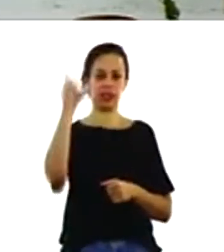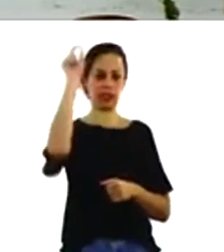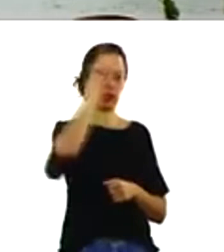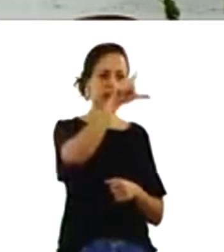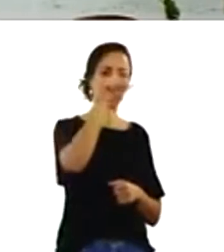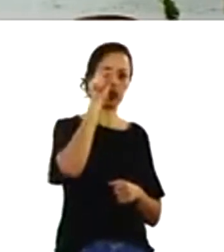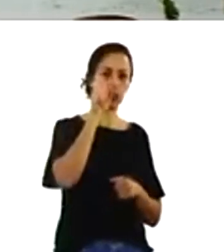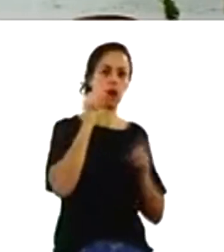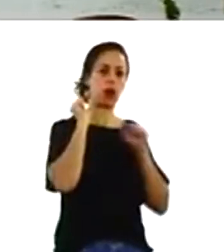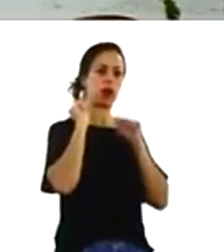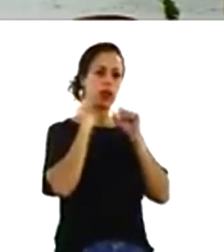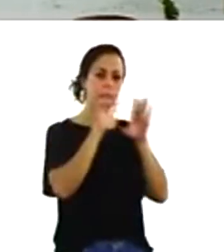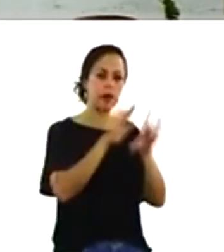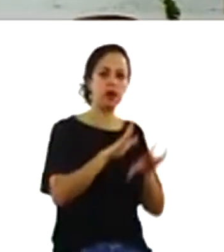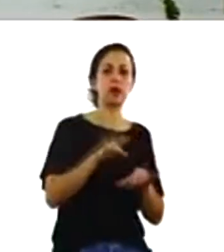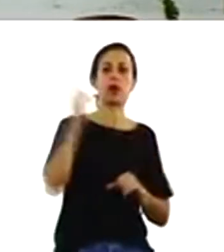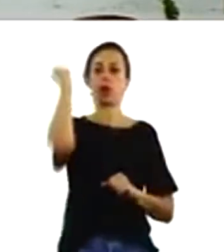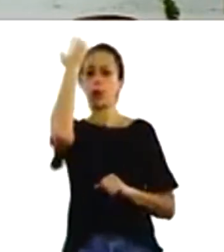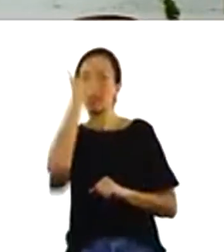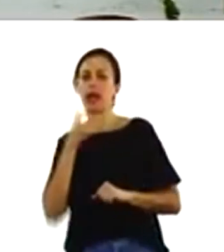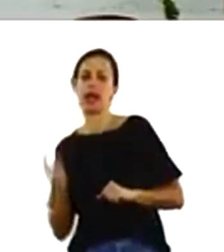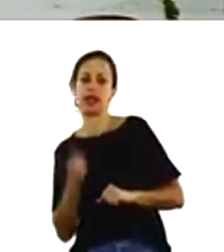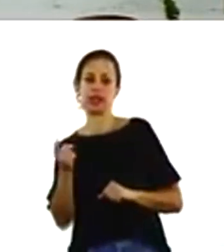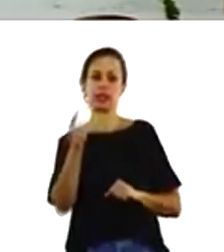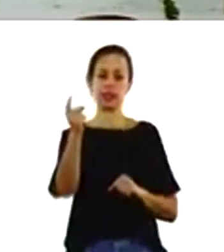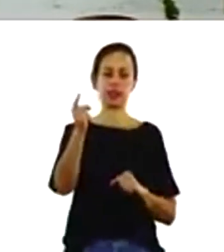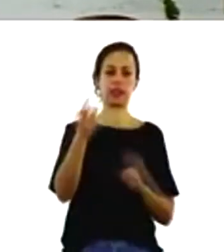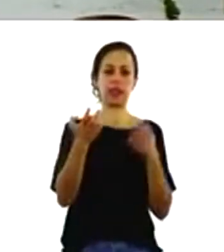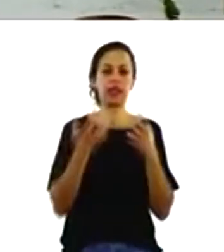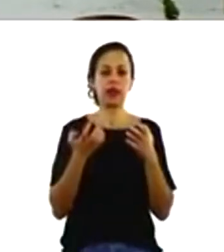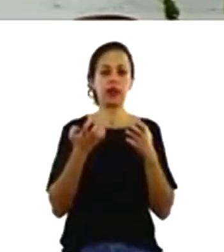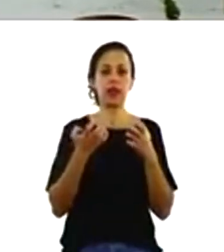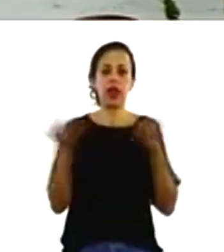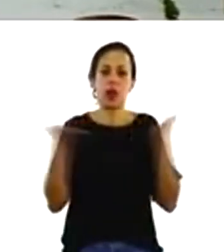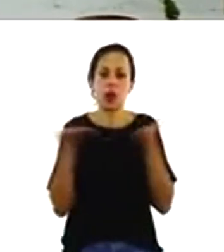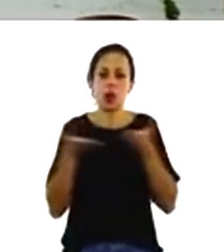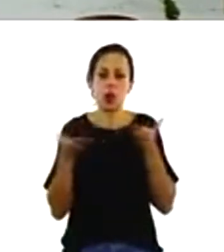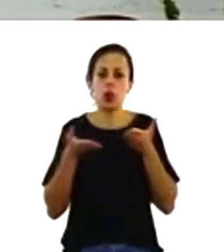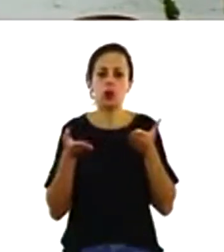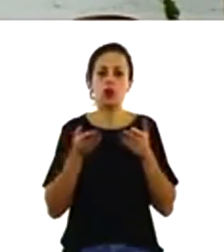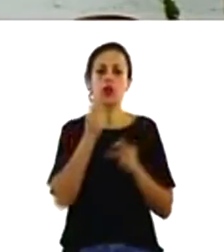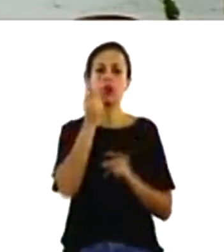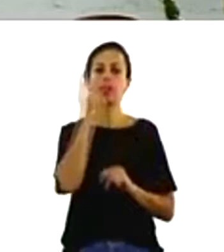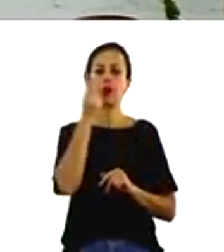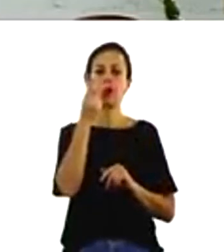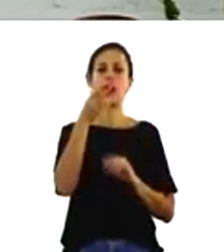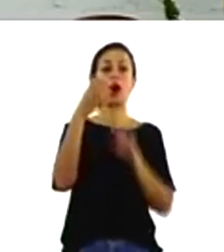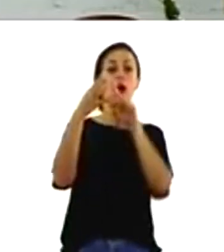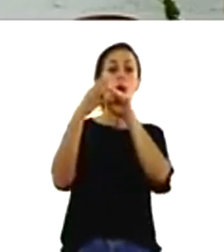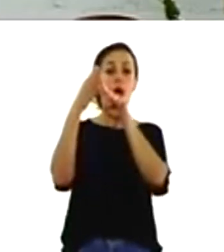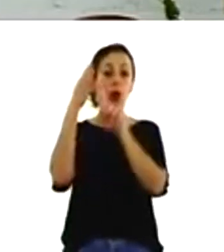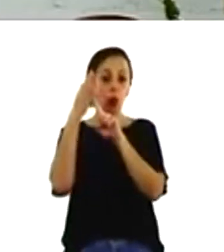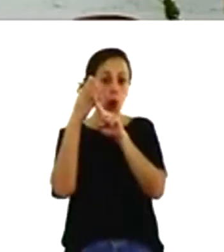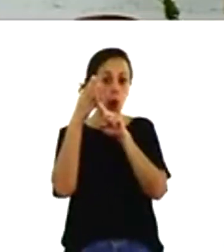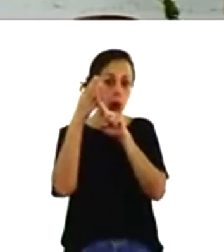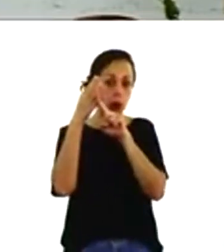vida cristã. E eu quero dividir a minha mensagem em 4 pontos, muito